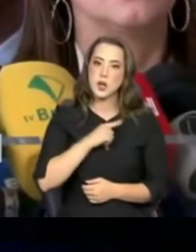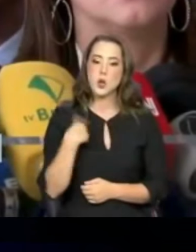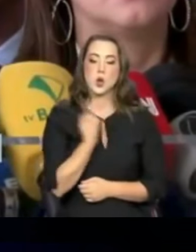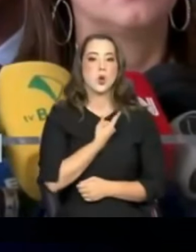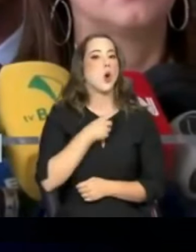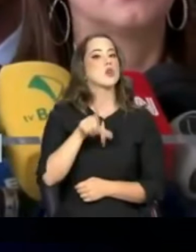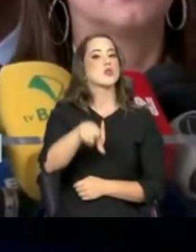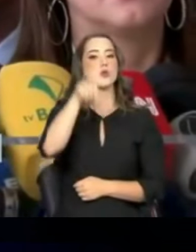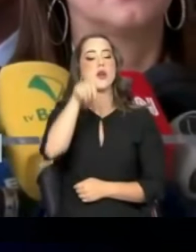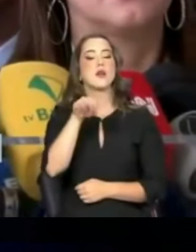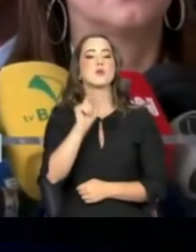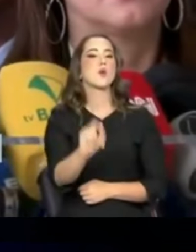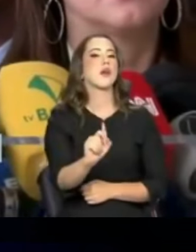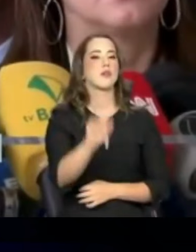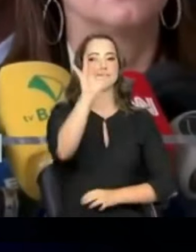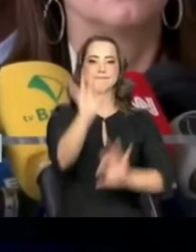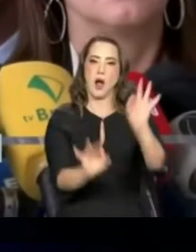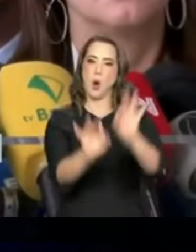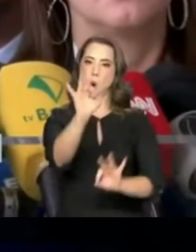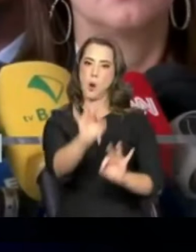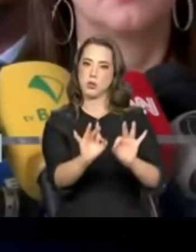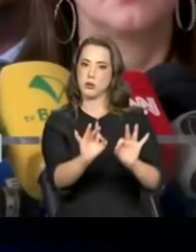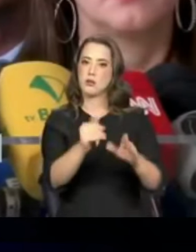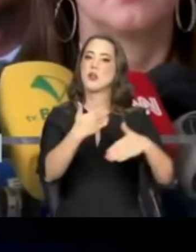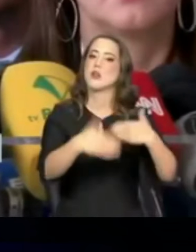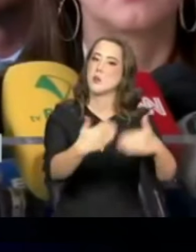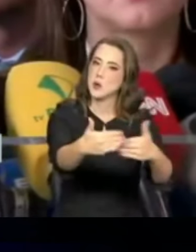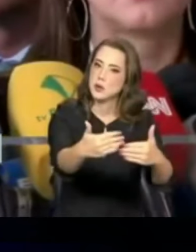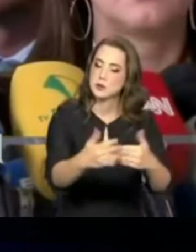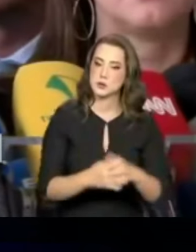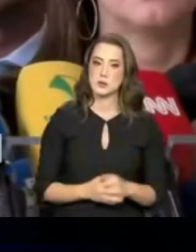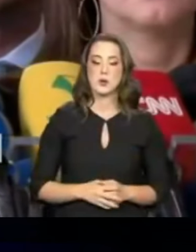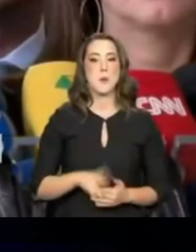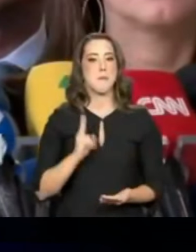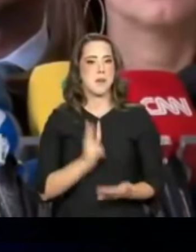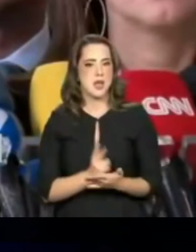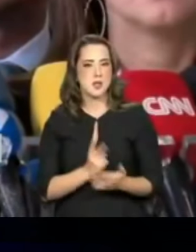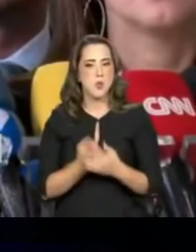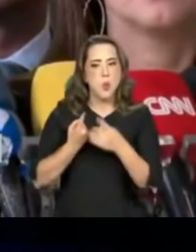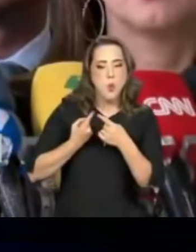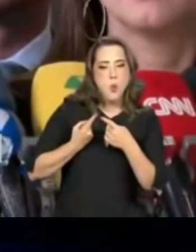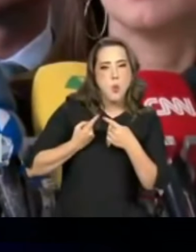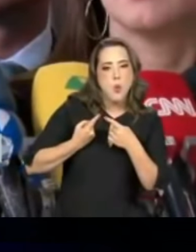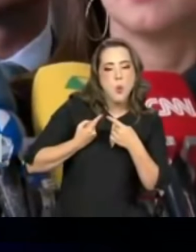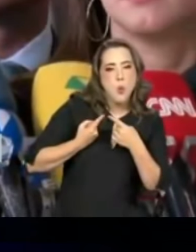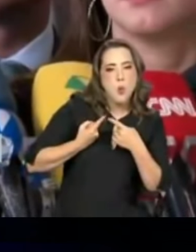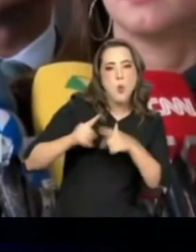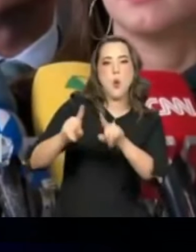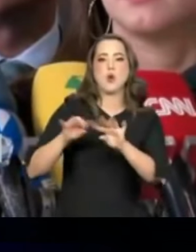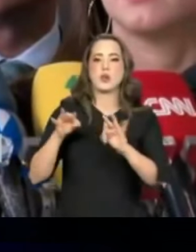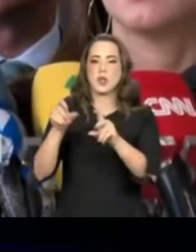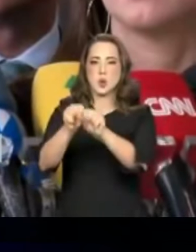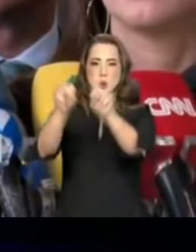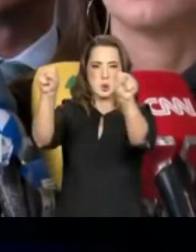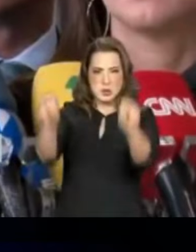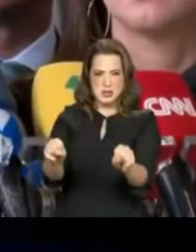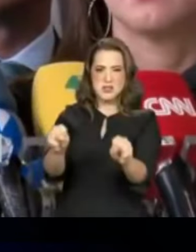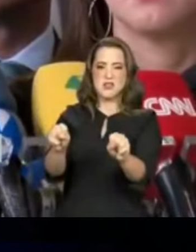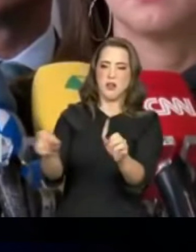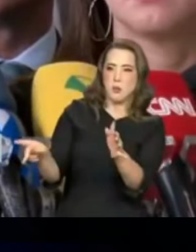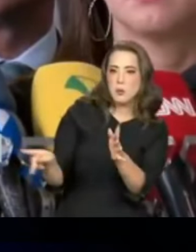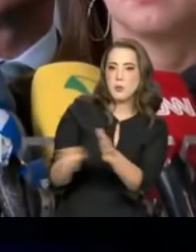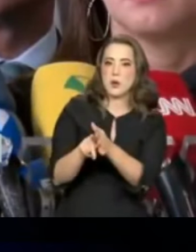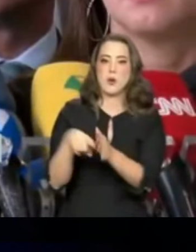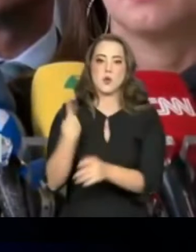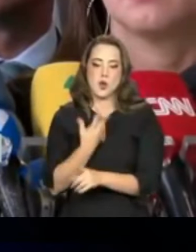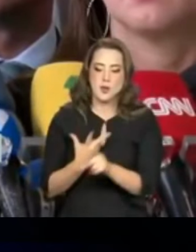quando faz alguma manifestação. E realmente quem fala sobre a transição é o encarregado